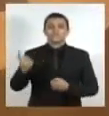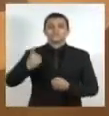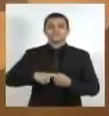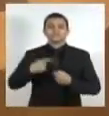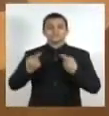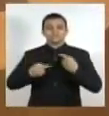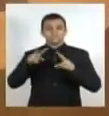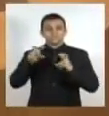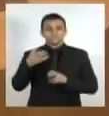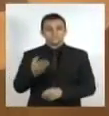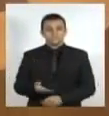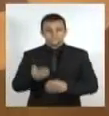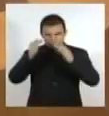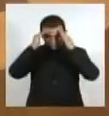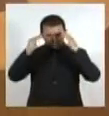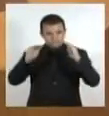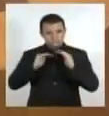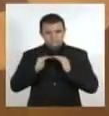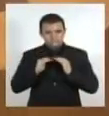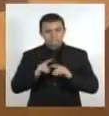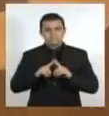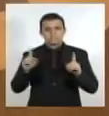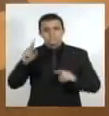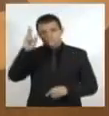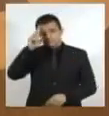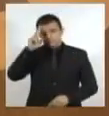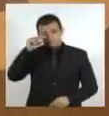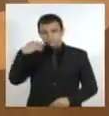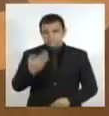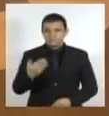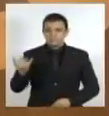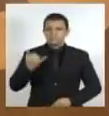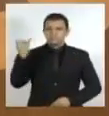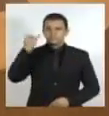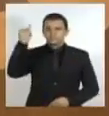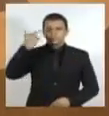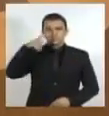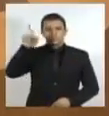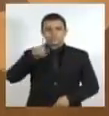respeitosa, mas historicamente importante em outros momentos.